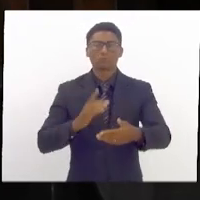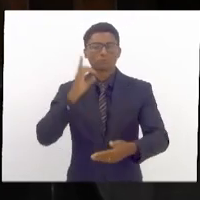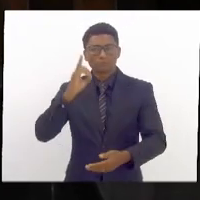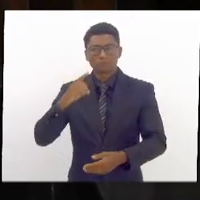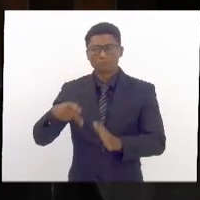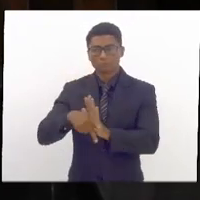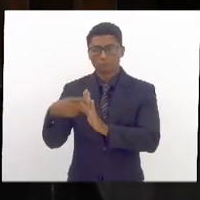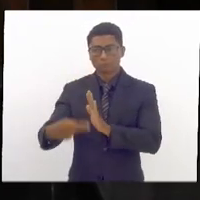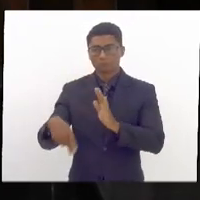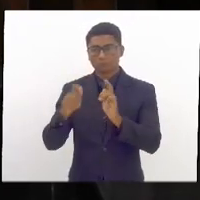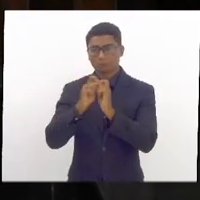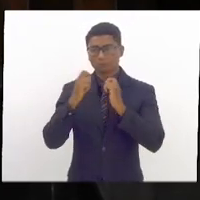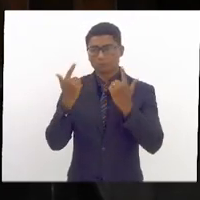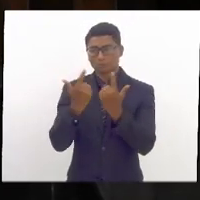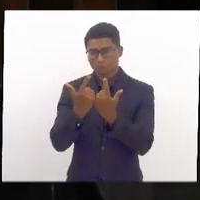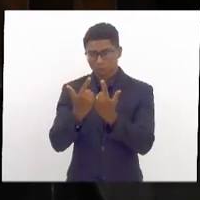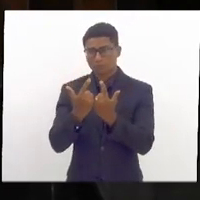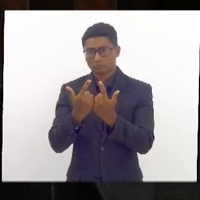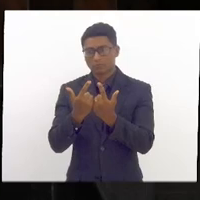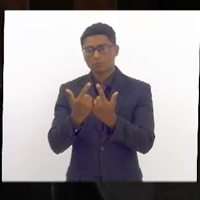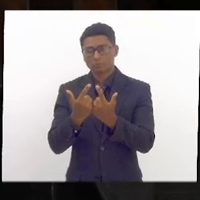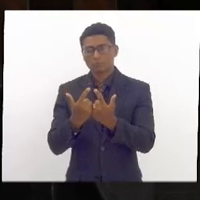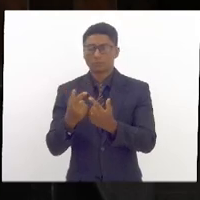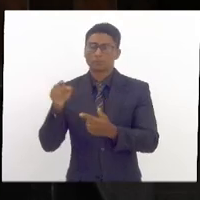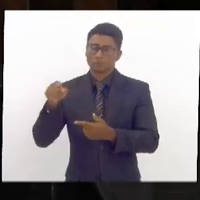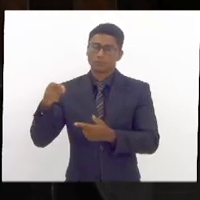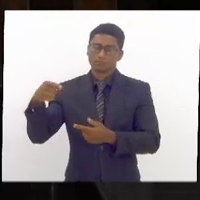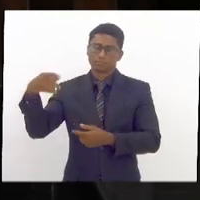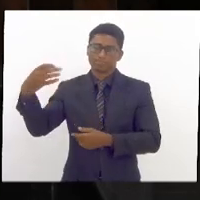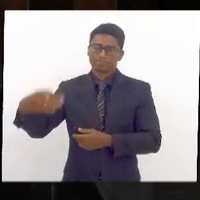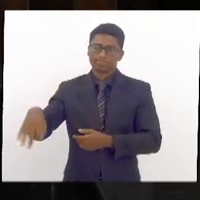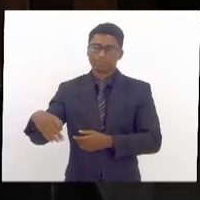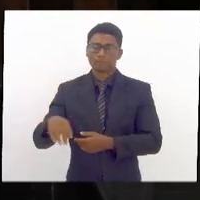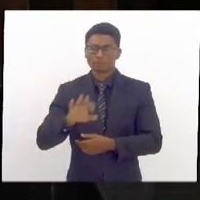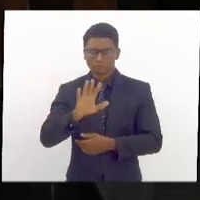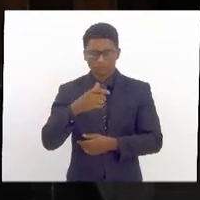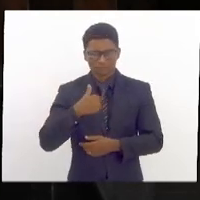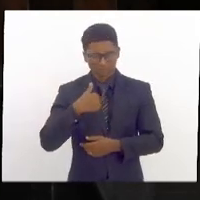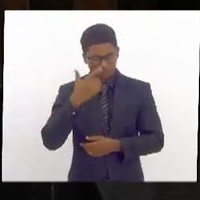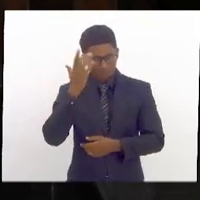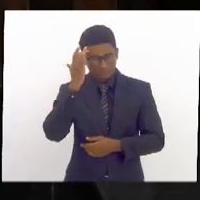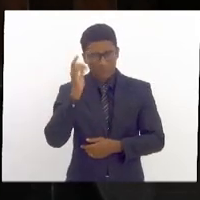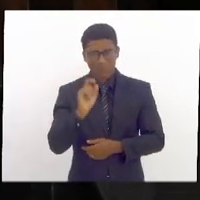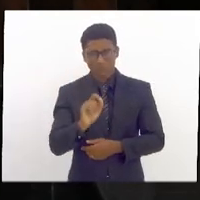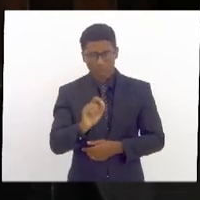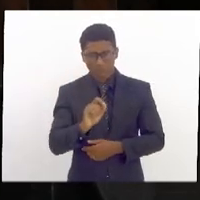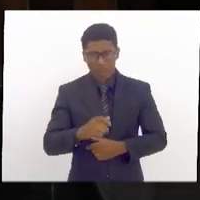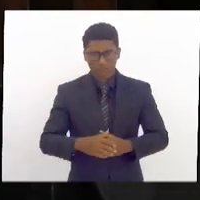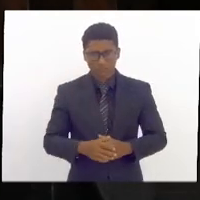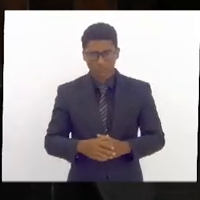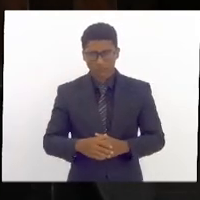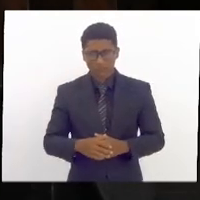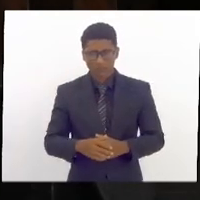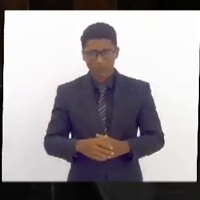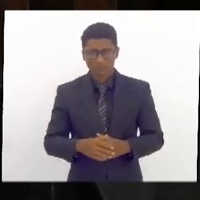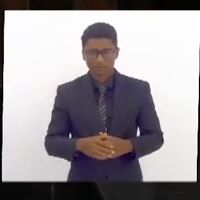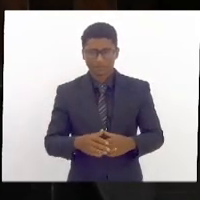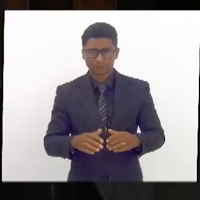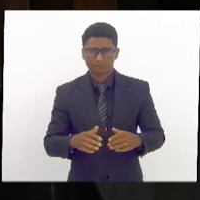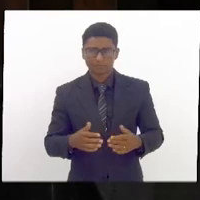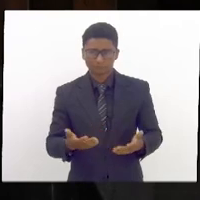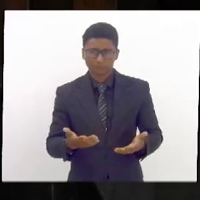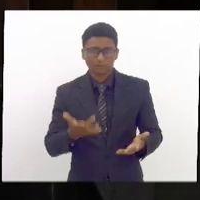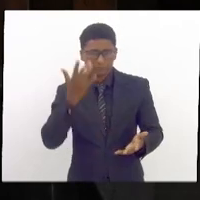casa, o que gera, no meu entendimento, uma questão aqui que nós acabamos de superar, mas da